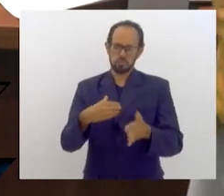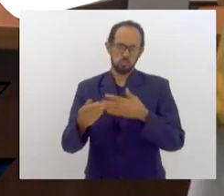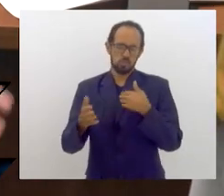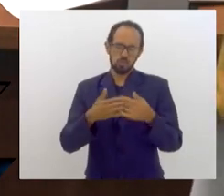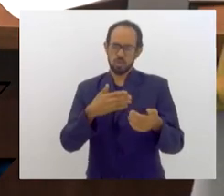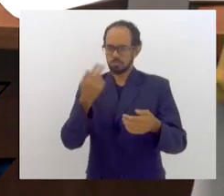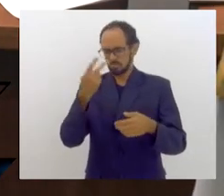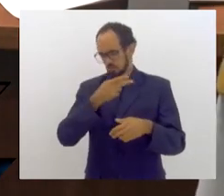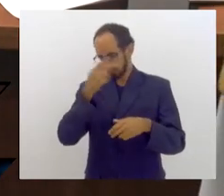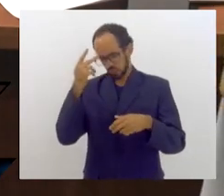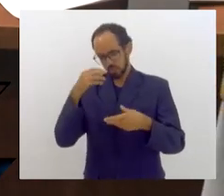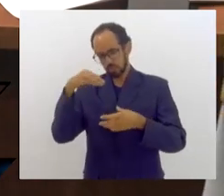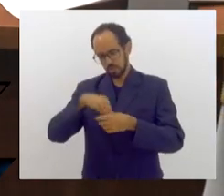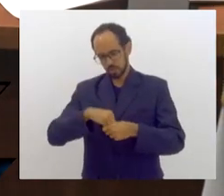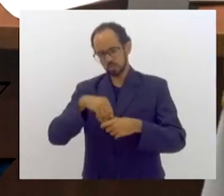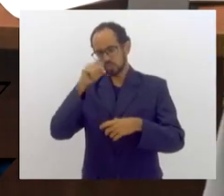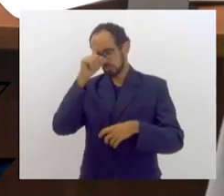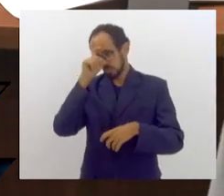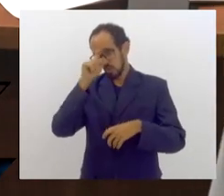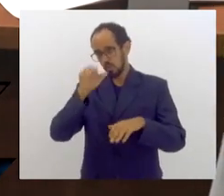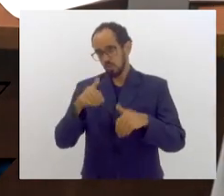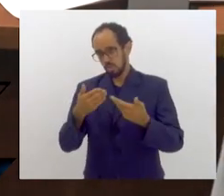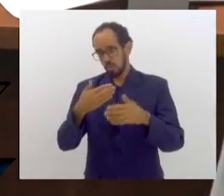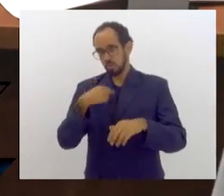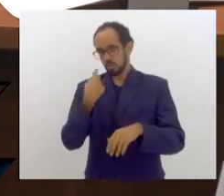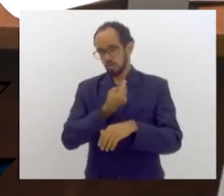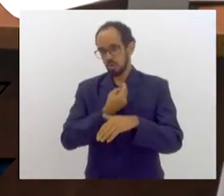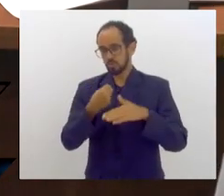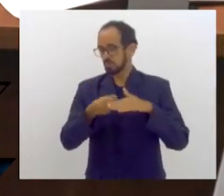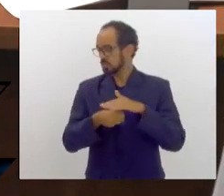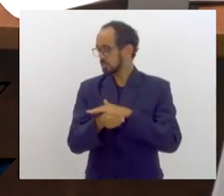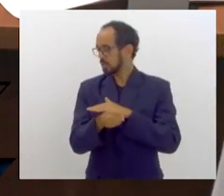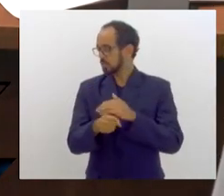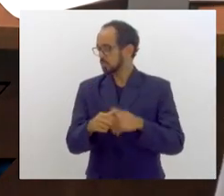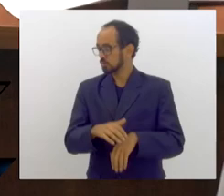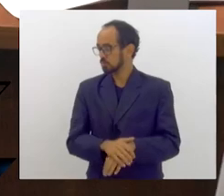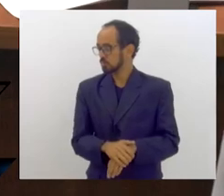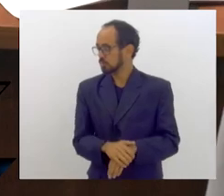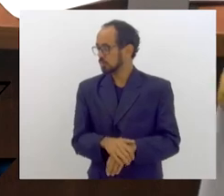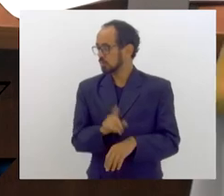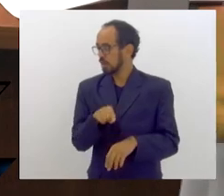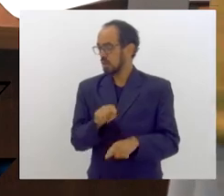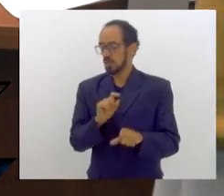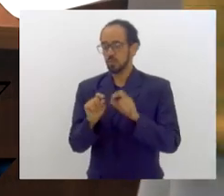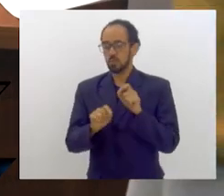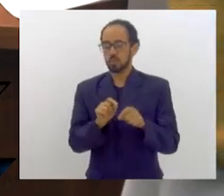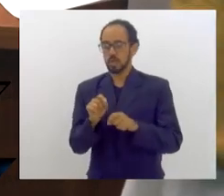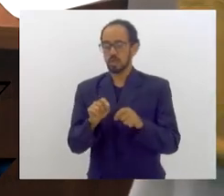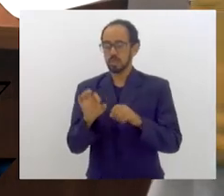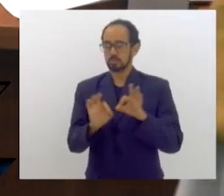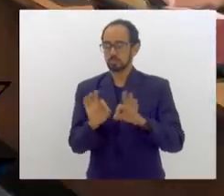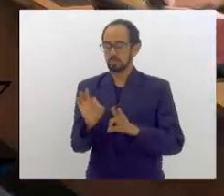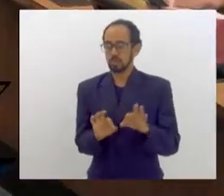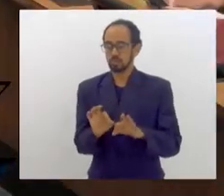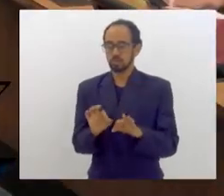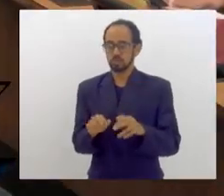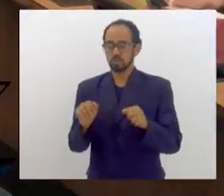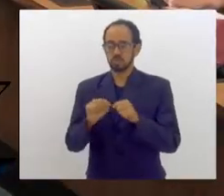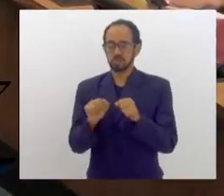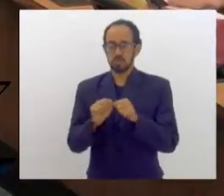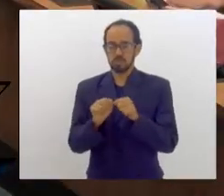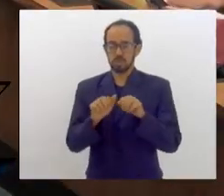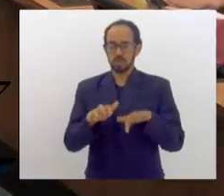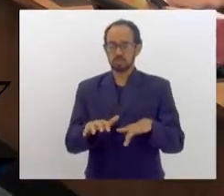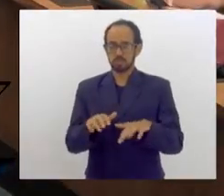seja, dentro da unidade. Então, nosso mandato, deputado, para poder fazer com que esse projeto se torne realidade,